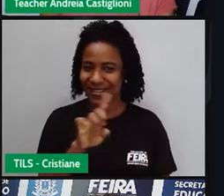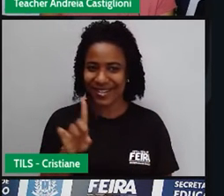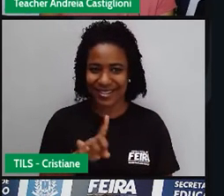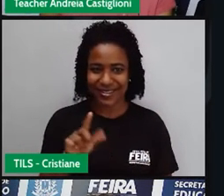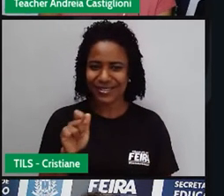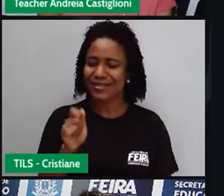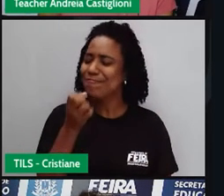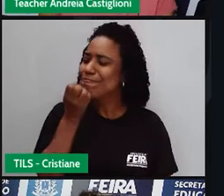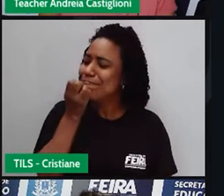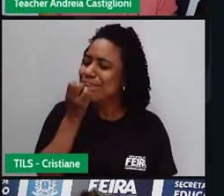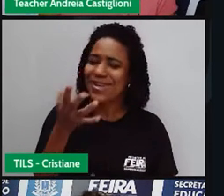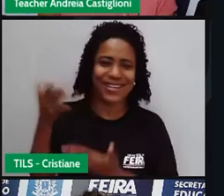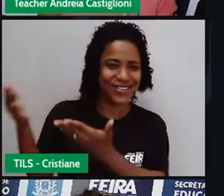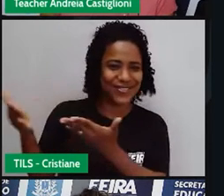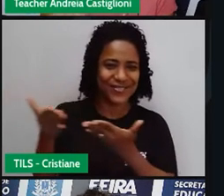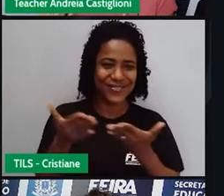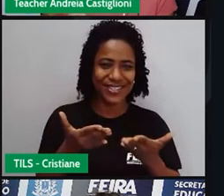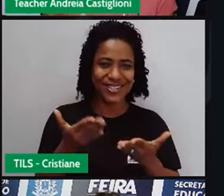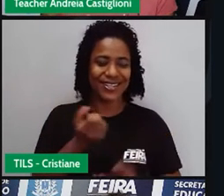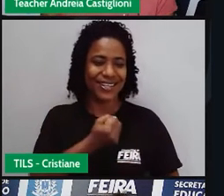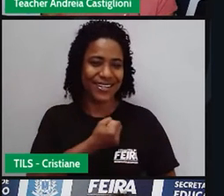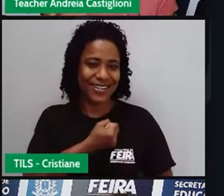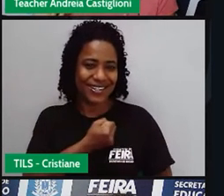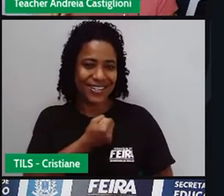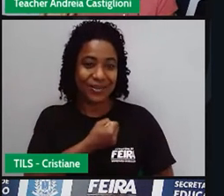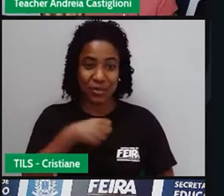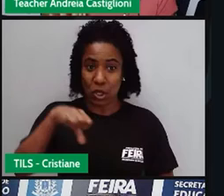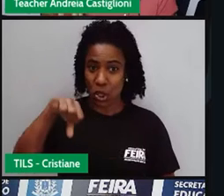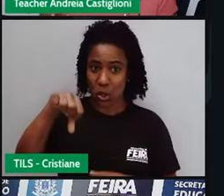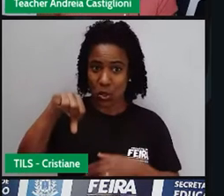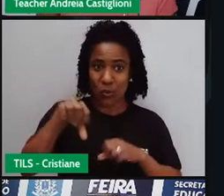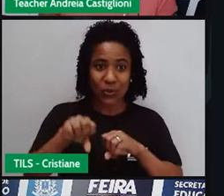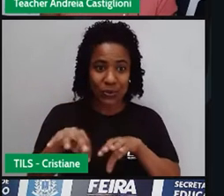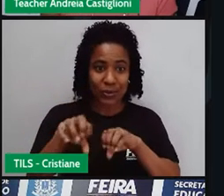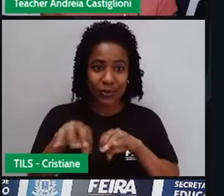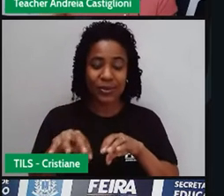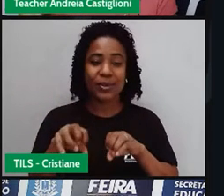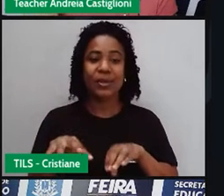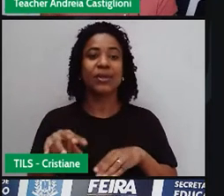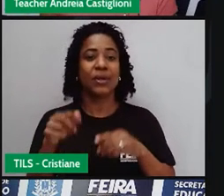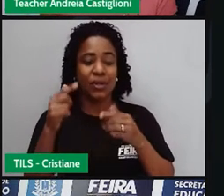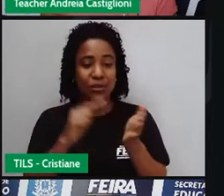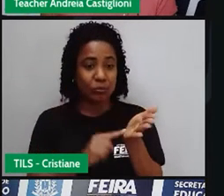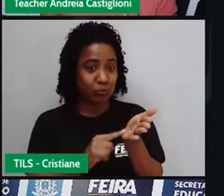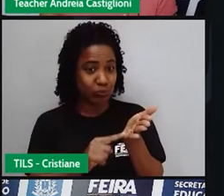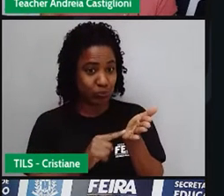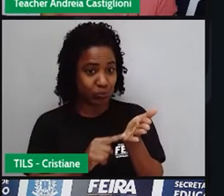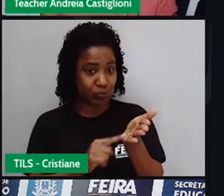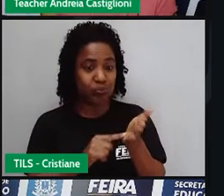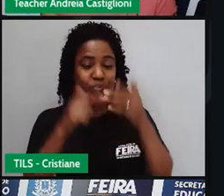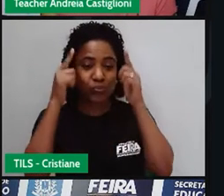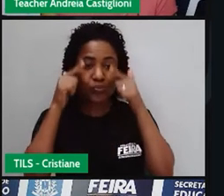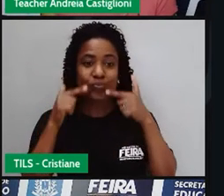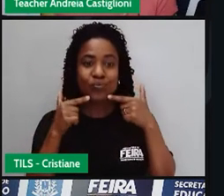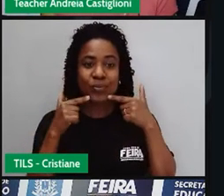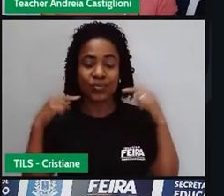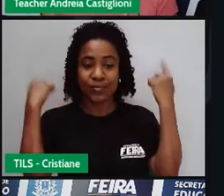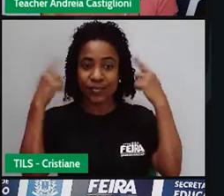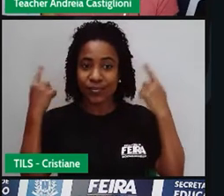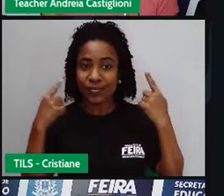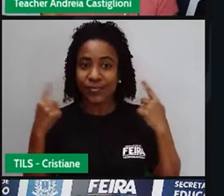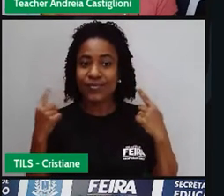na nossa aula 9 eu sou parda do cabelo castanho tamanho médio cacheado